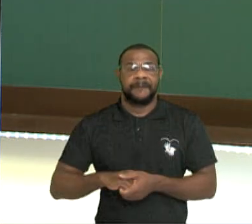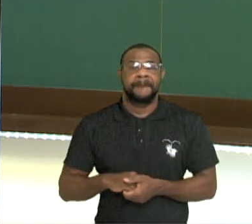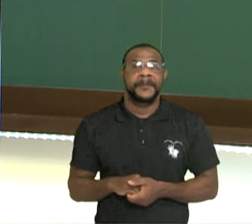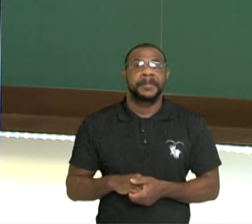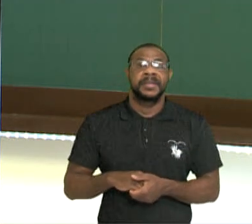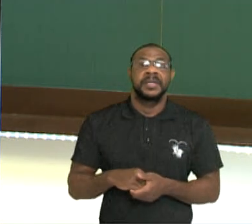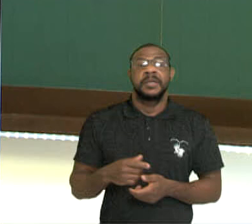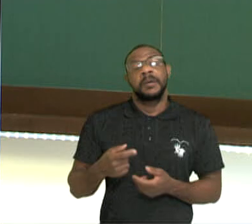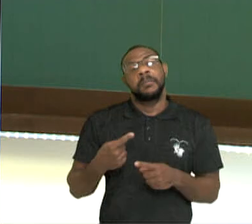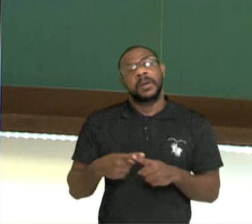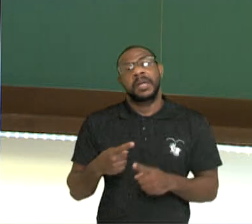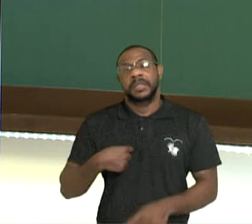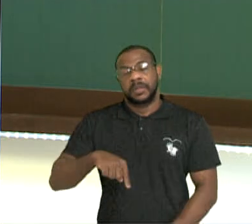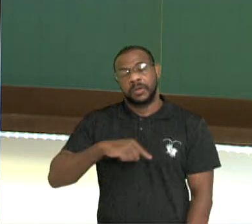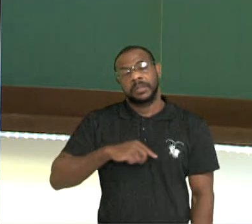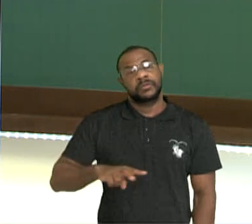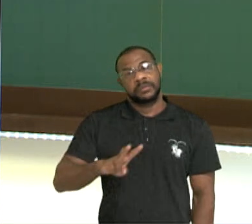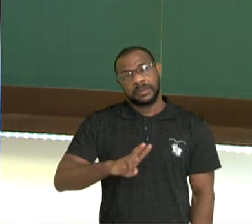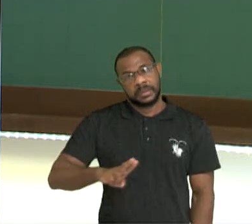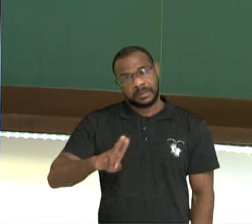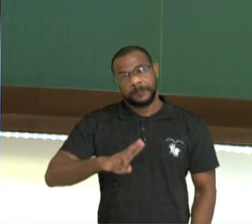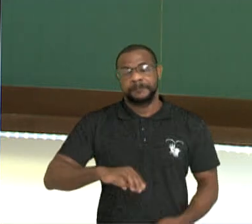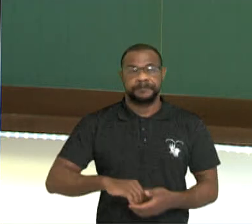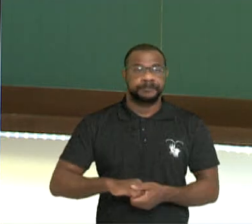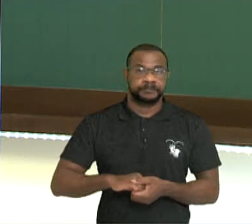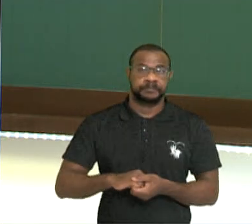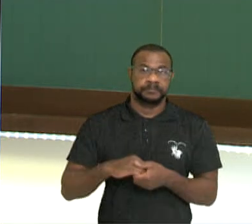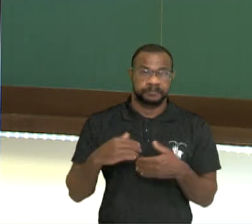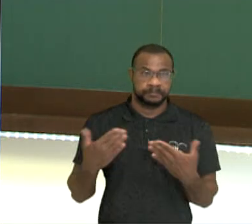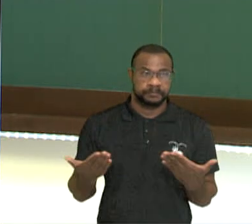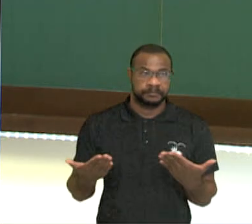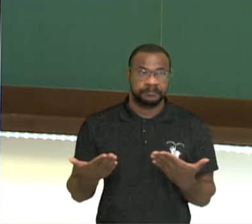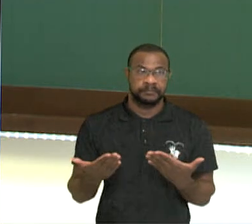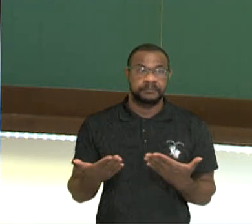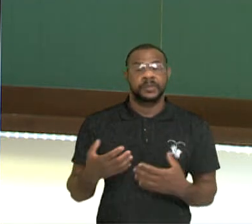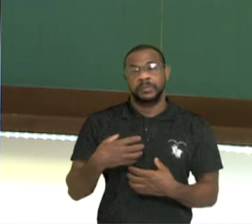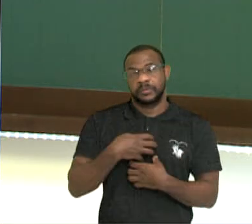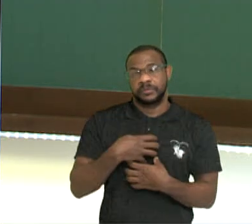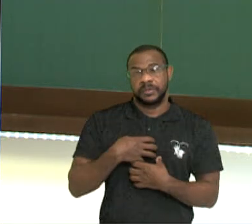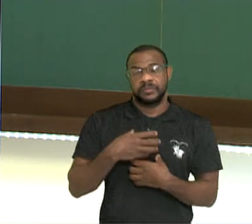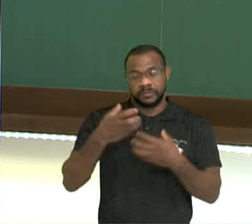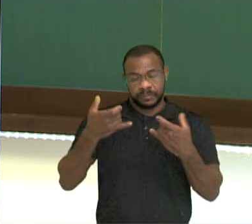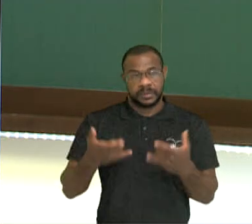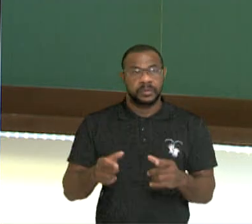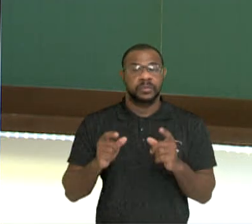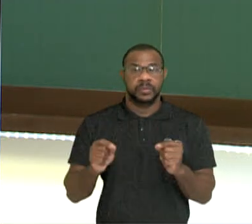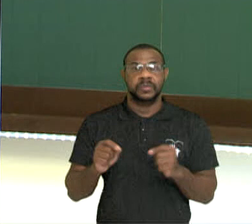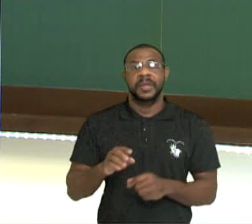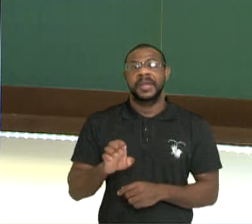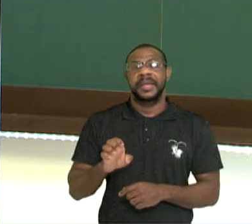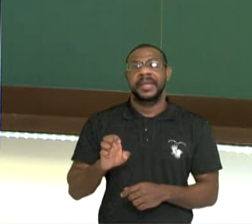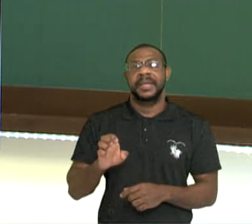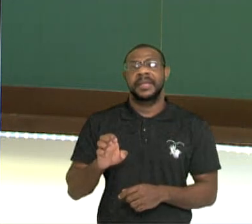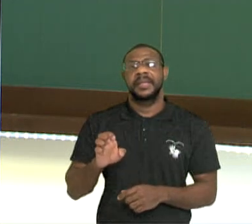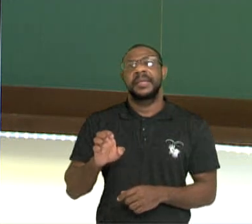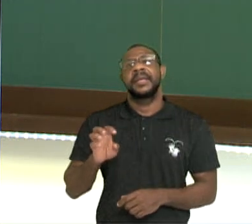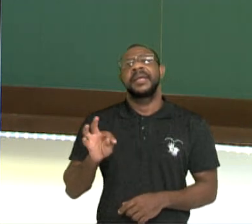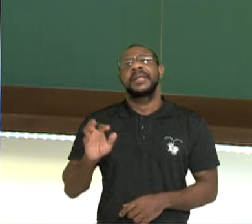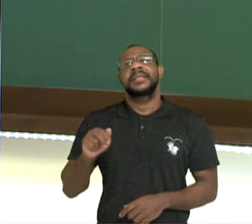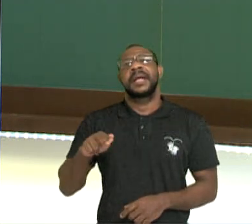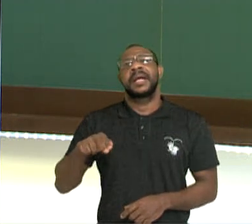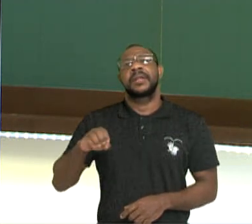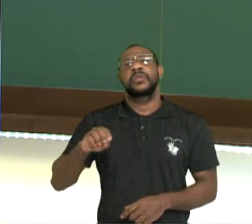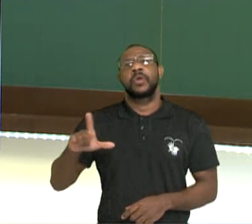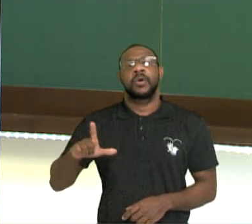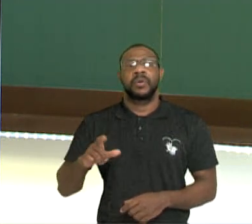nossa utilização para a produção de energia. Da mesma forma que quando fala-se no etanol ou na hidroeletricidade,